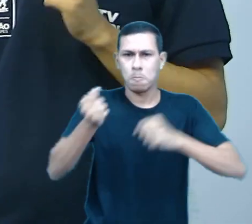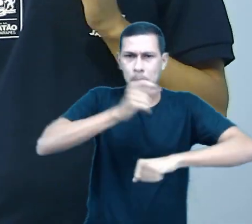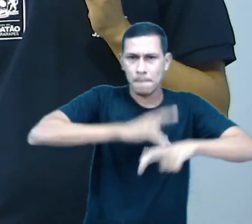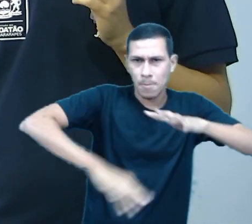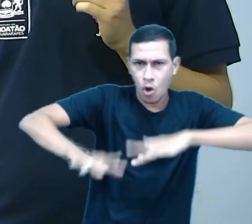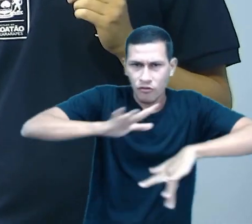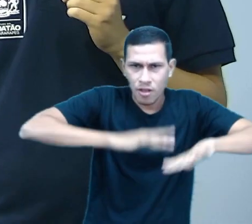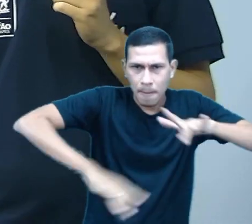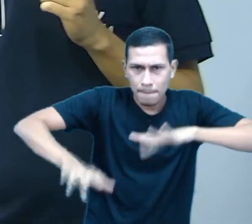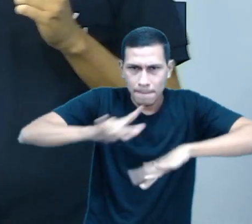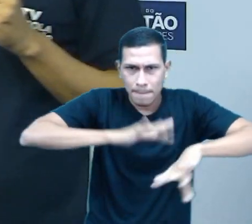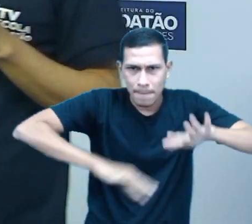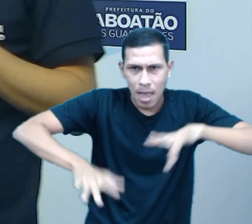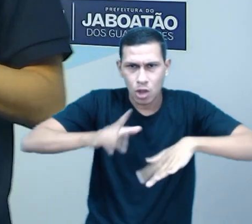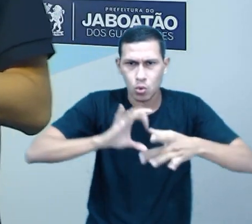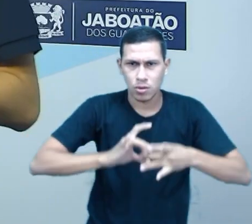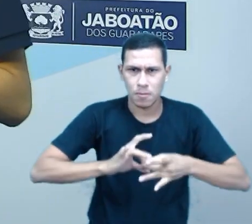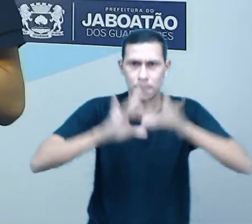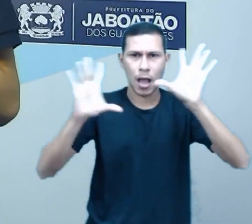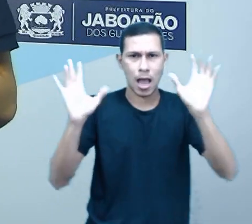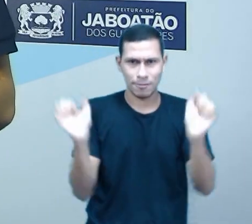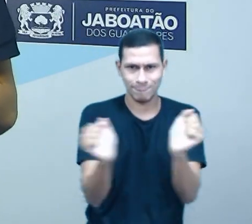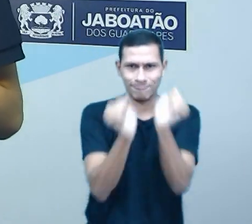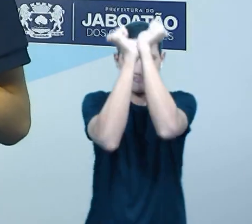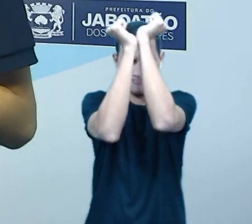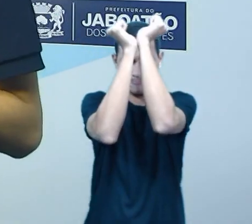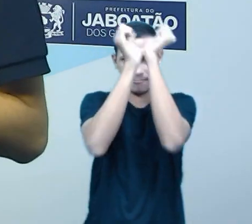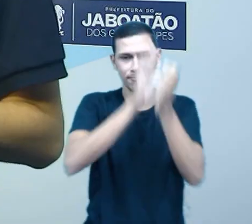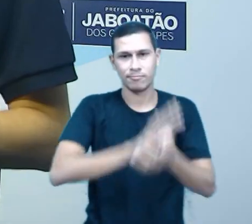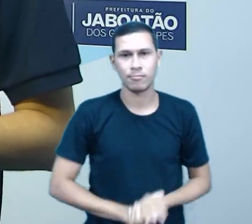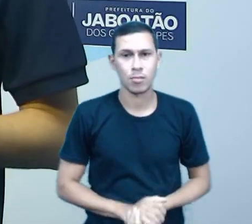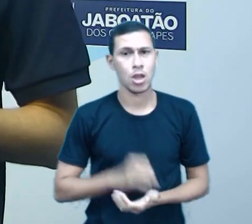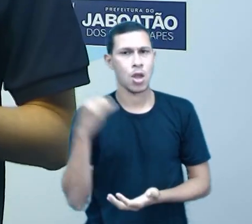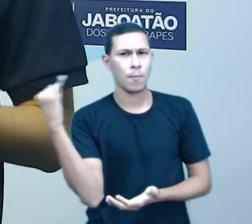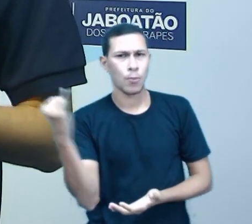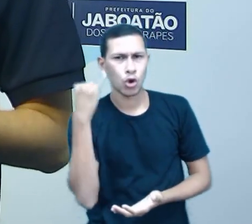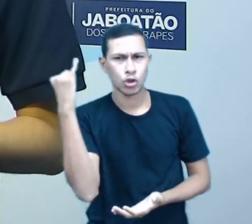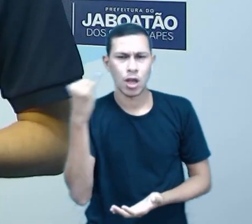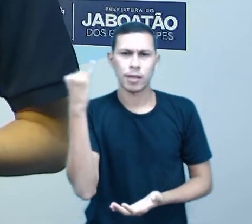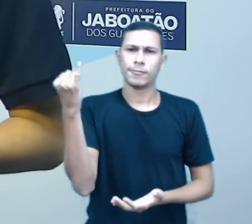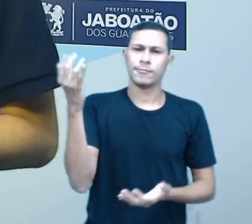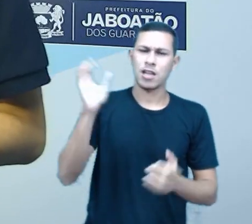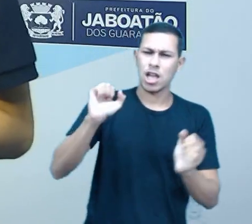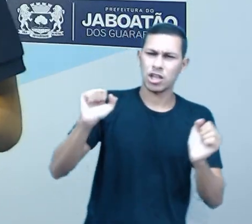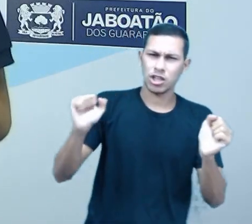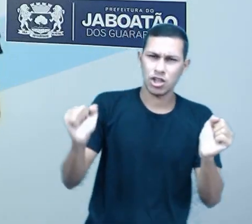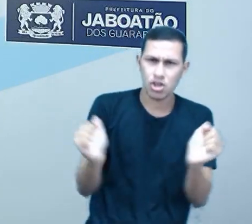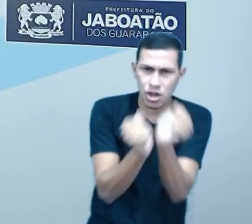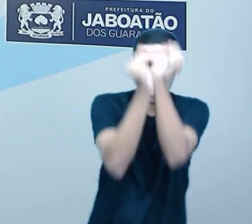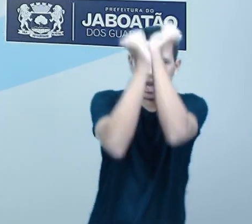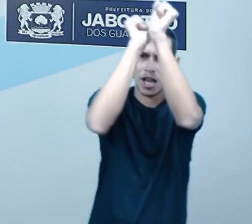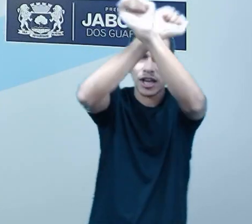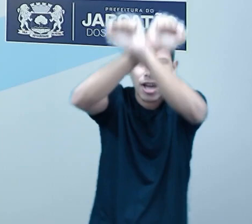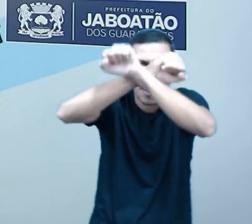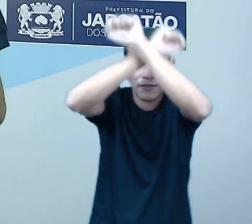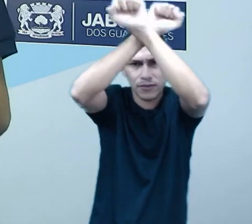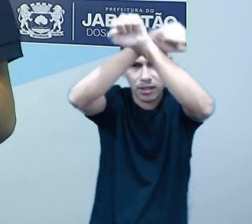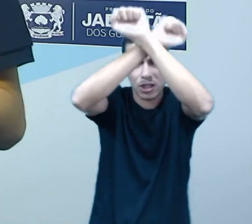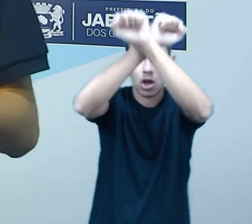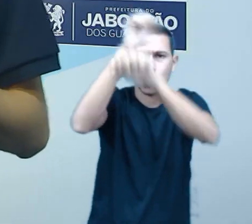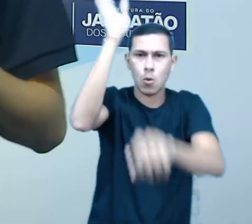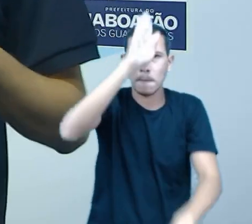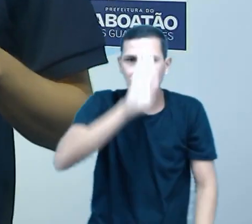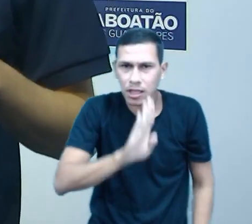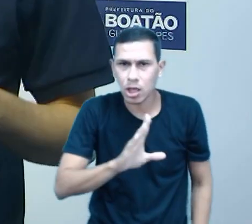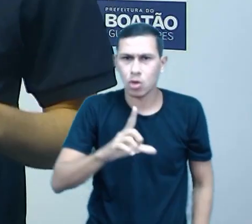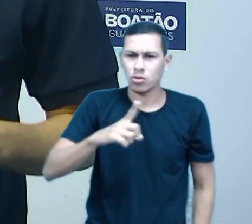E é importantíssimo destacar o seguinte, que enquanto houve escravidão no Brasil, é importante destacar que